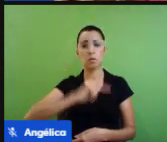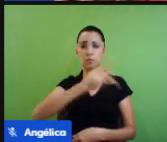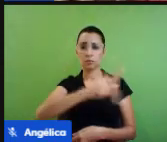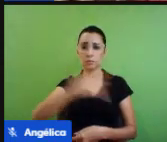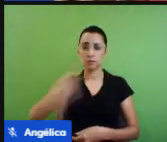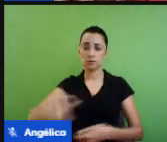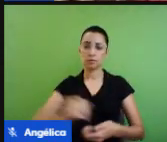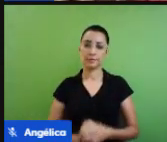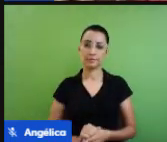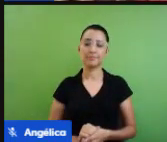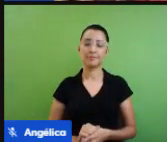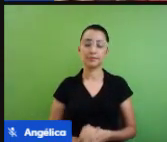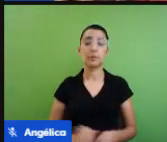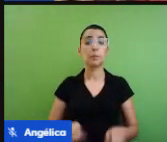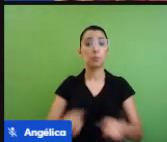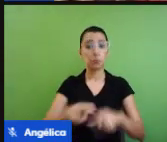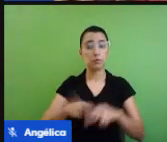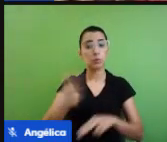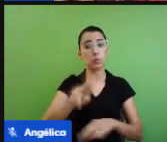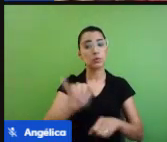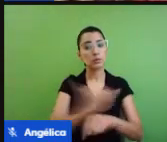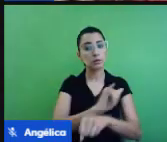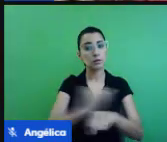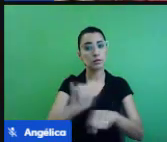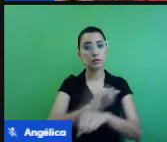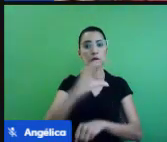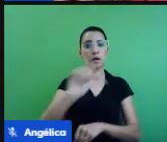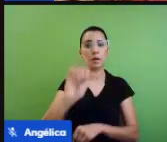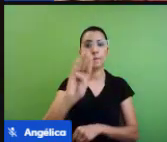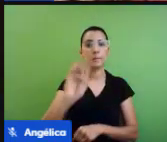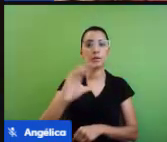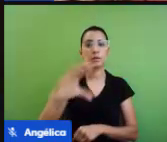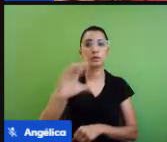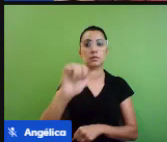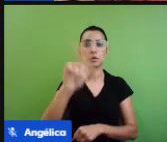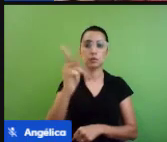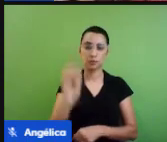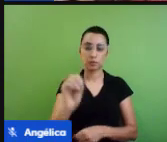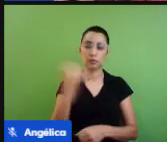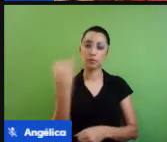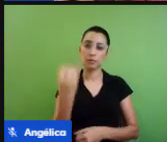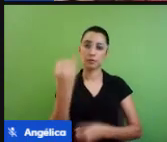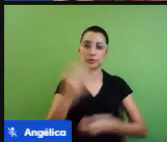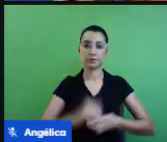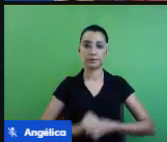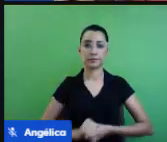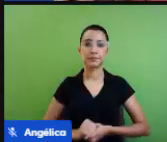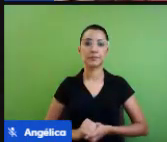cabeçalho também. Próximo, por favor.